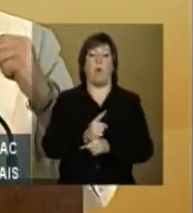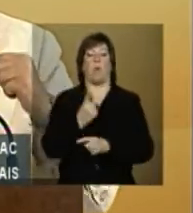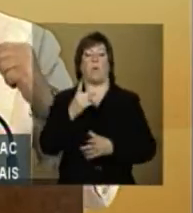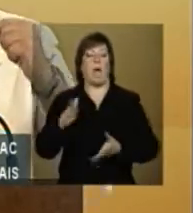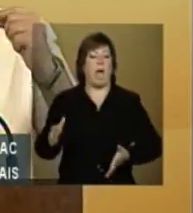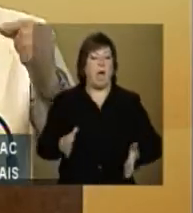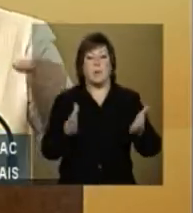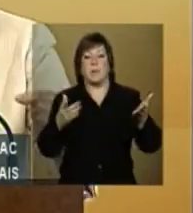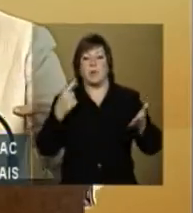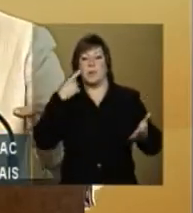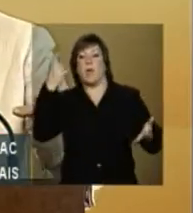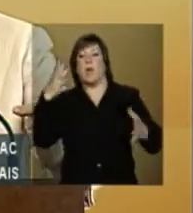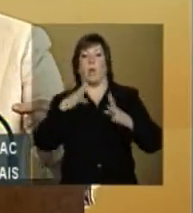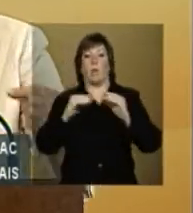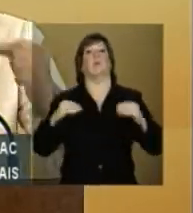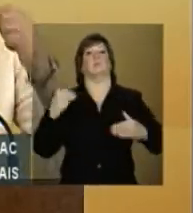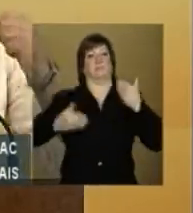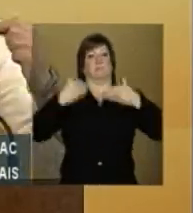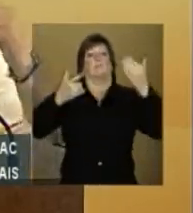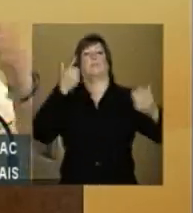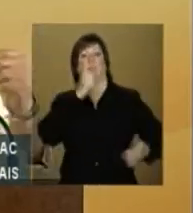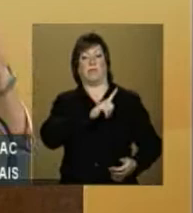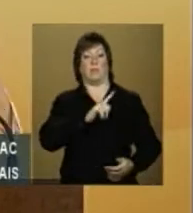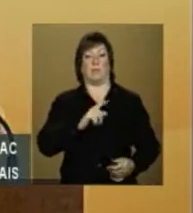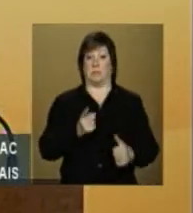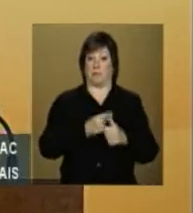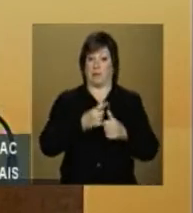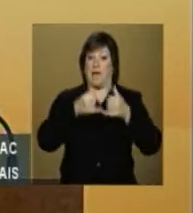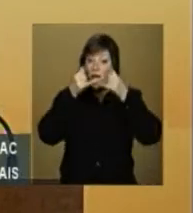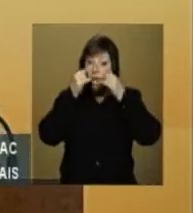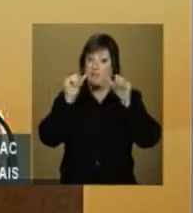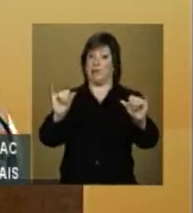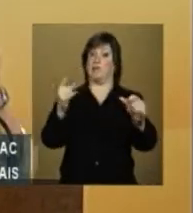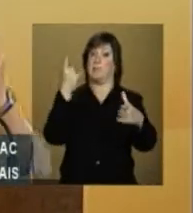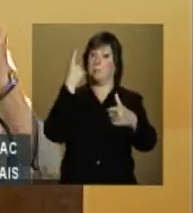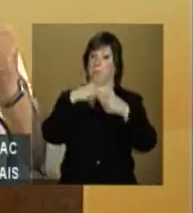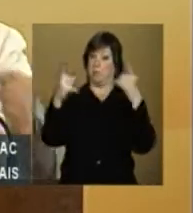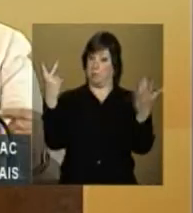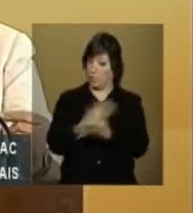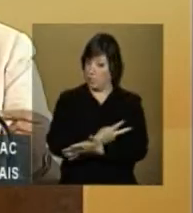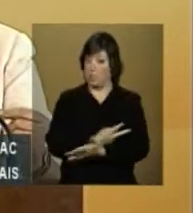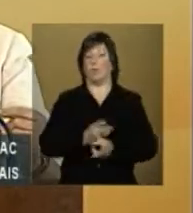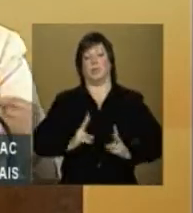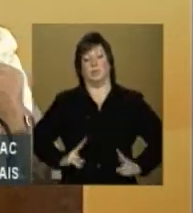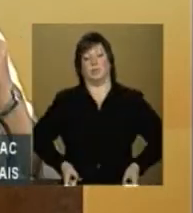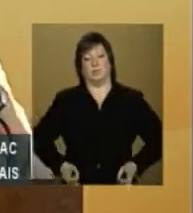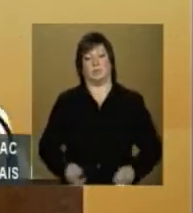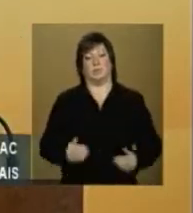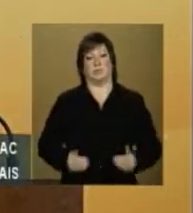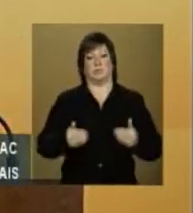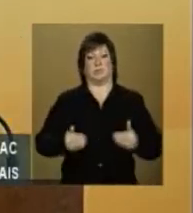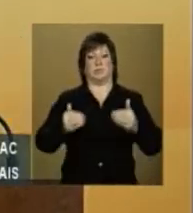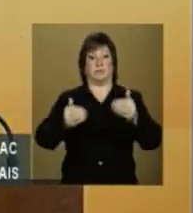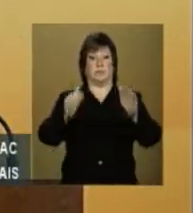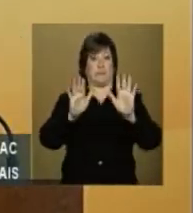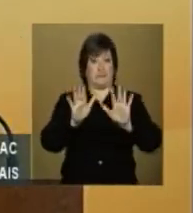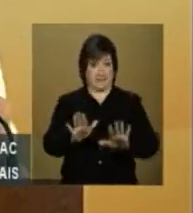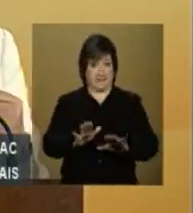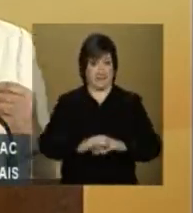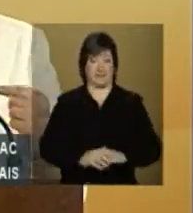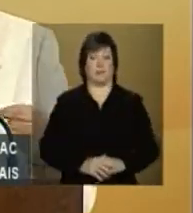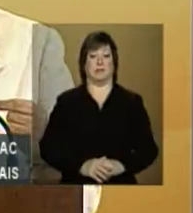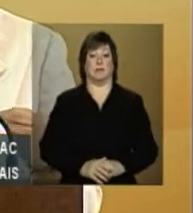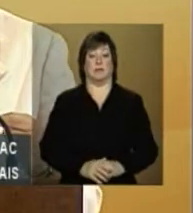e continuar crescendo. Primeiro, evitar as consequências e continuar crescendo. Agora,